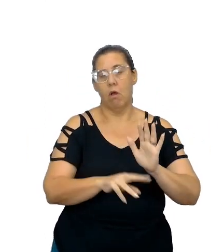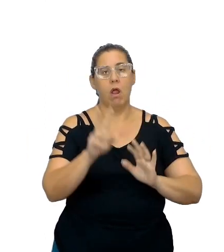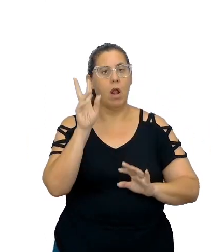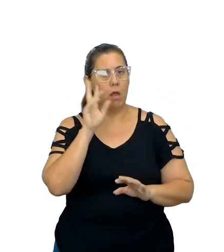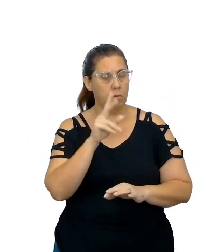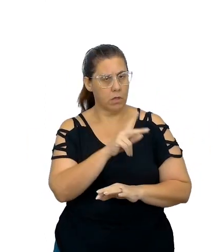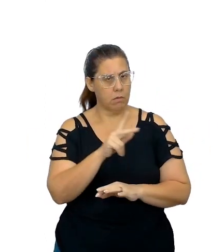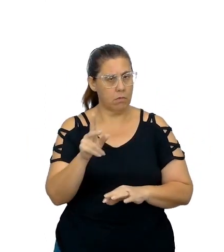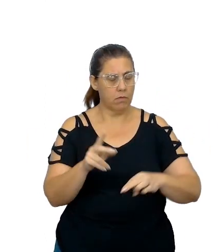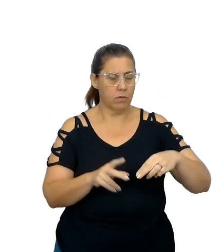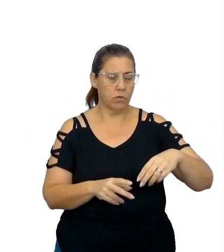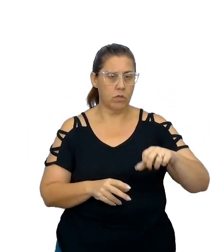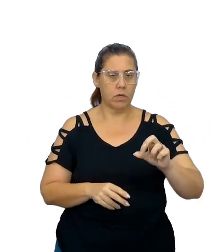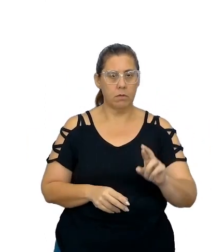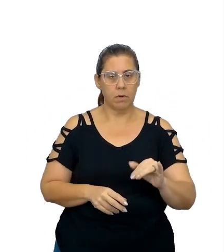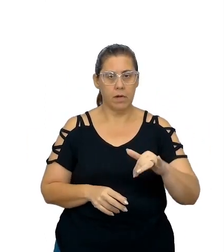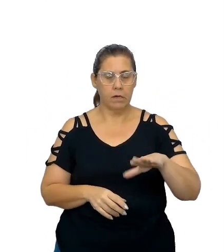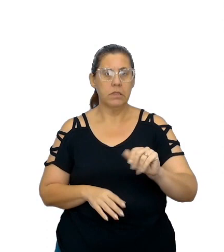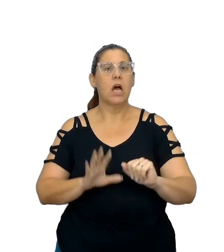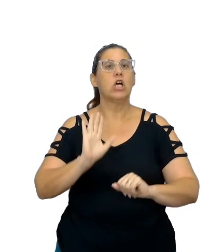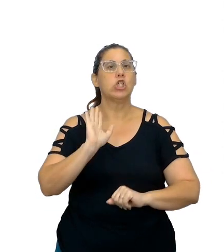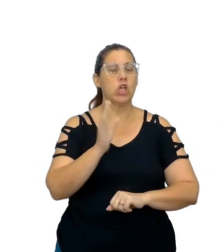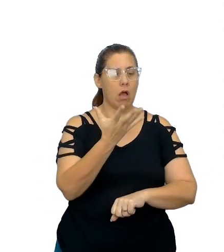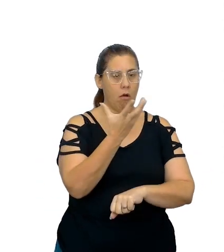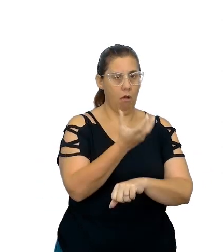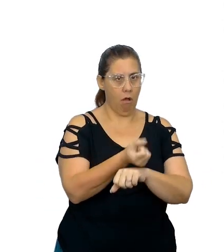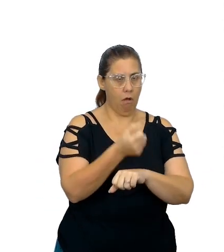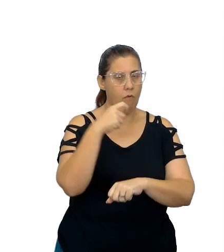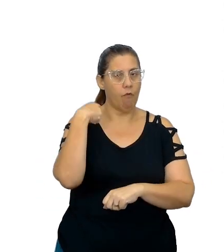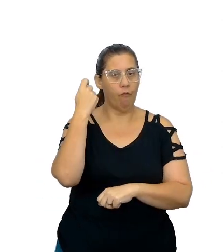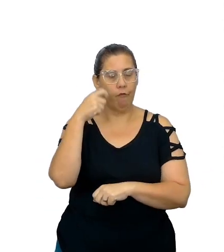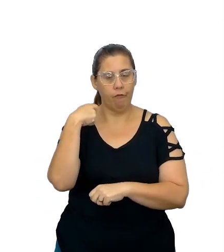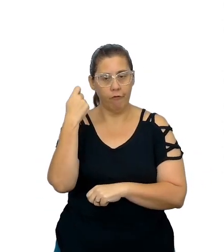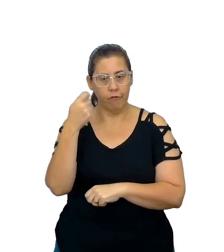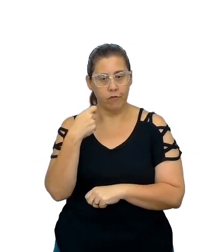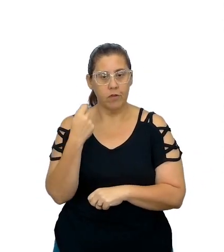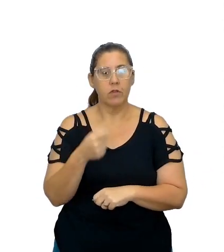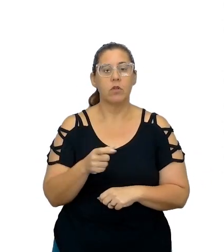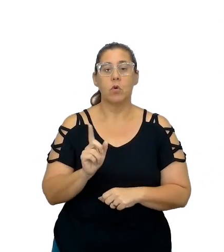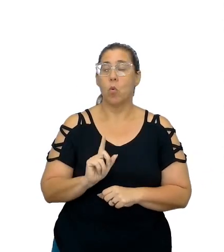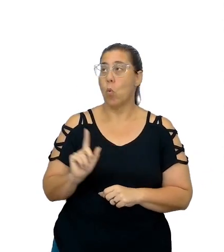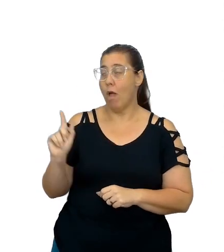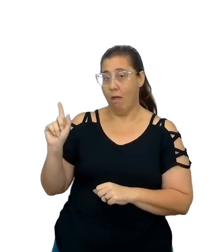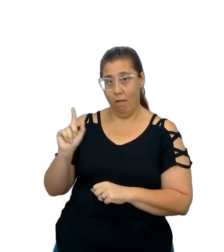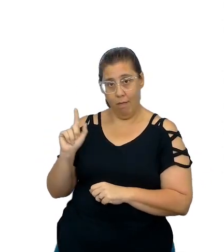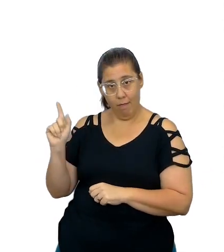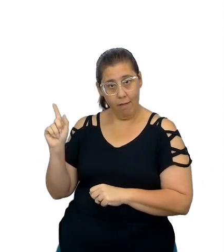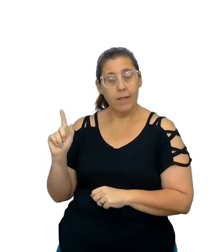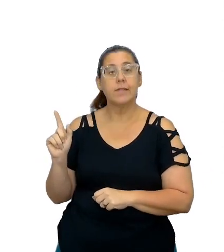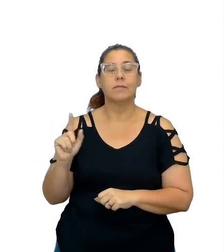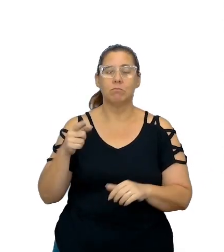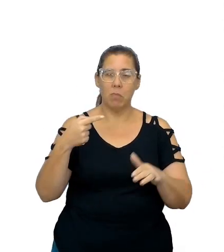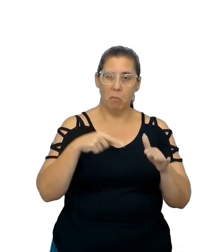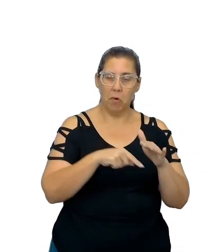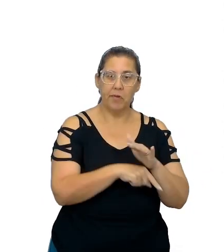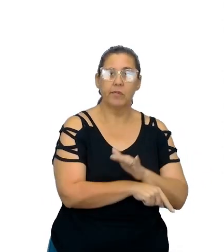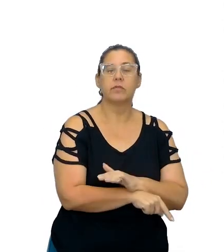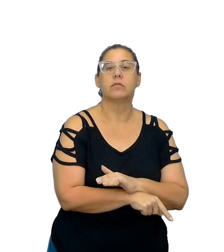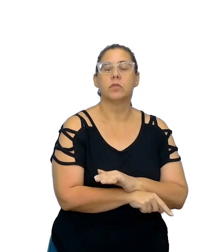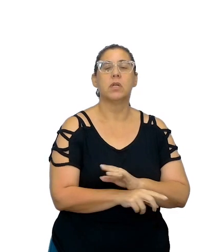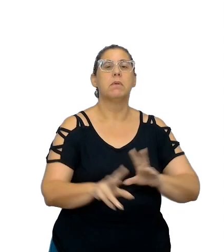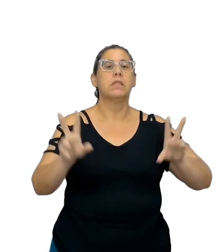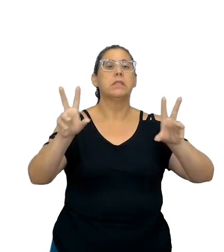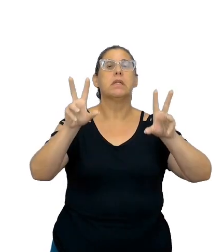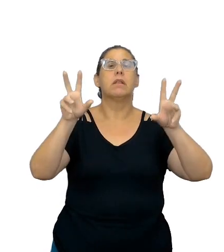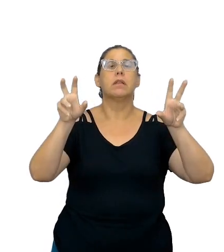professora Márcia Sanches já gravou um vídeo com esse material, com aprofundamento nesse